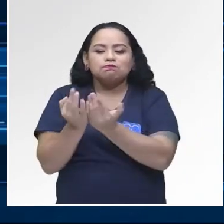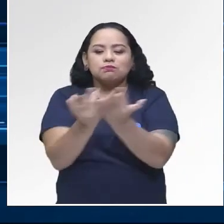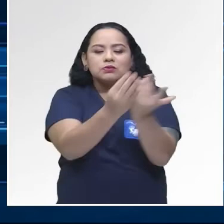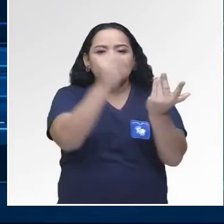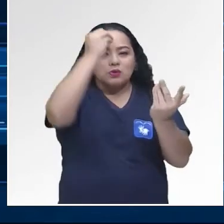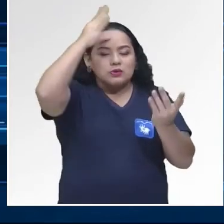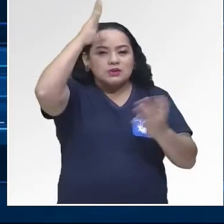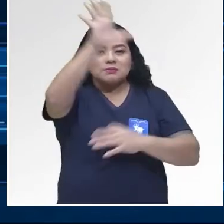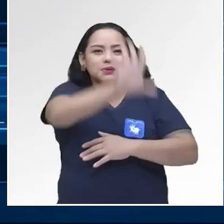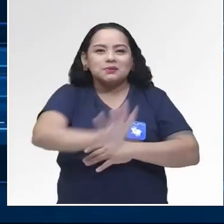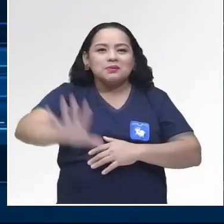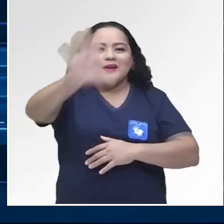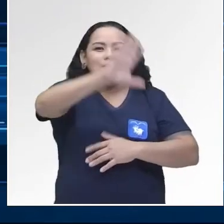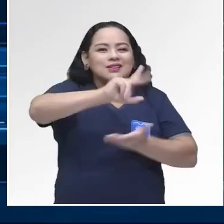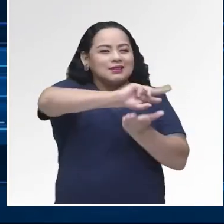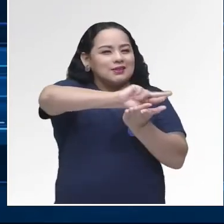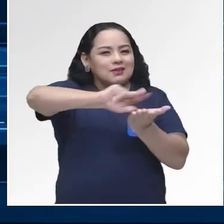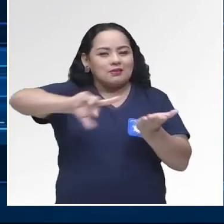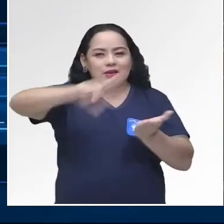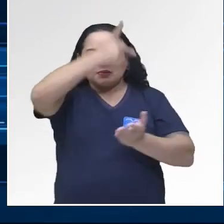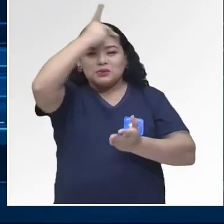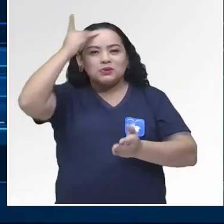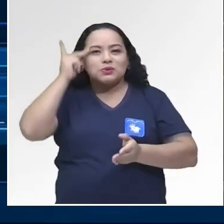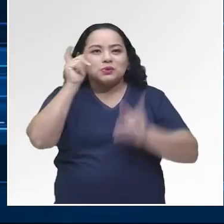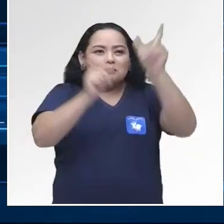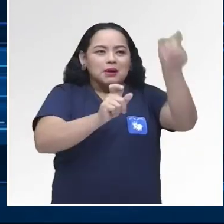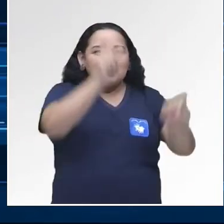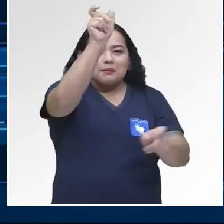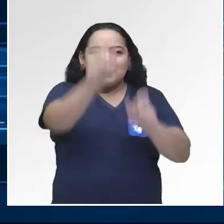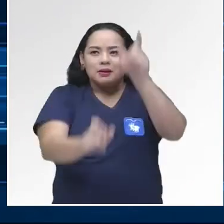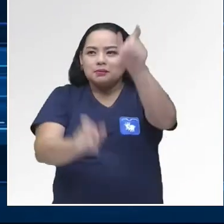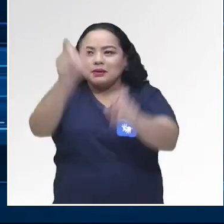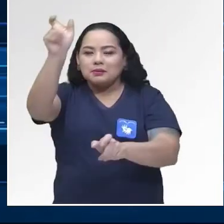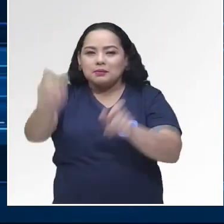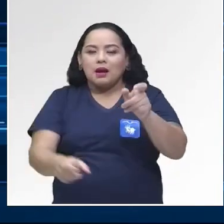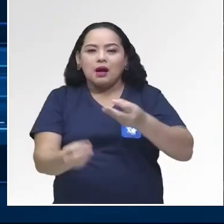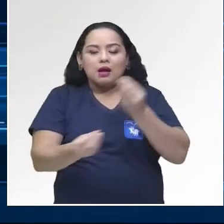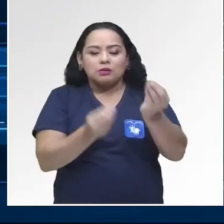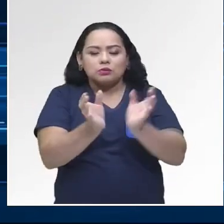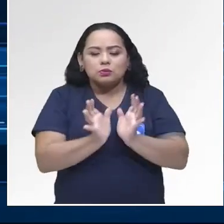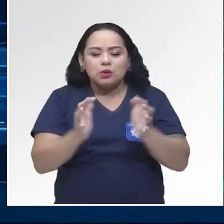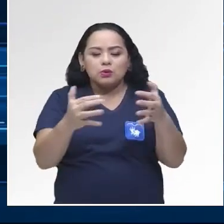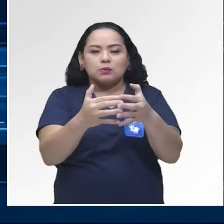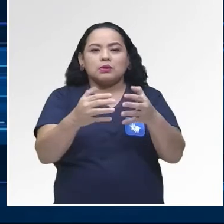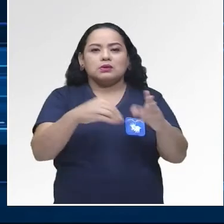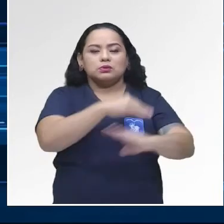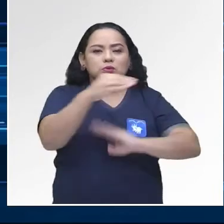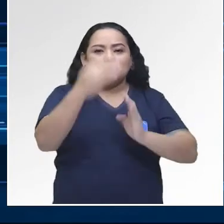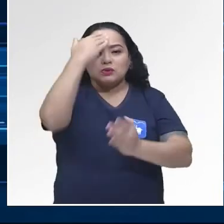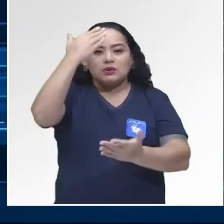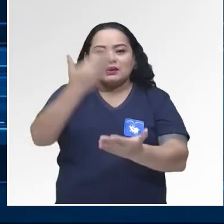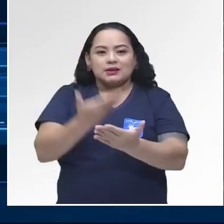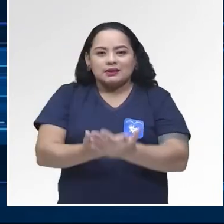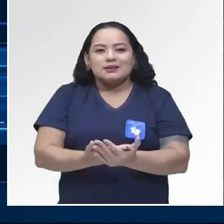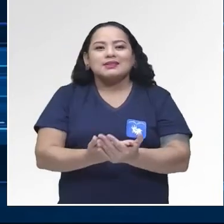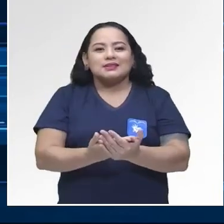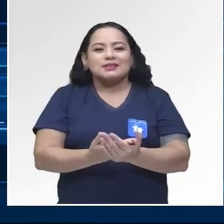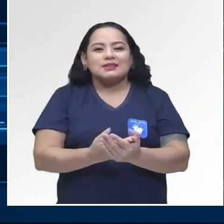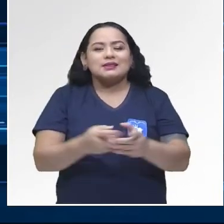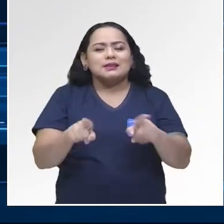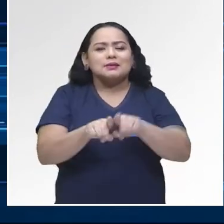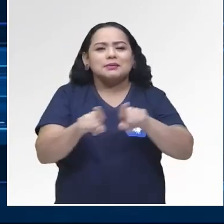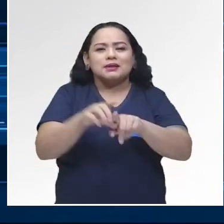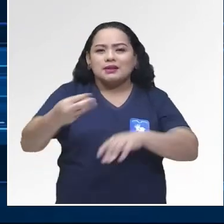pessoas, vários indivíduos. Numa comunidade, todo mundo acredita e vive certas